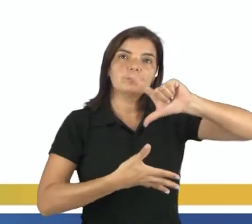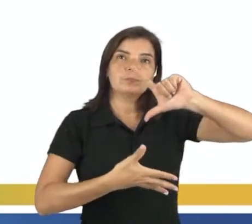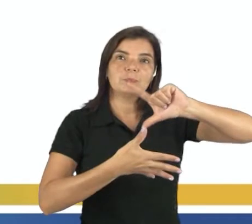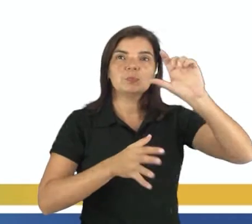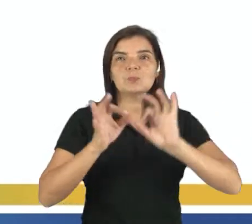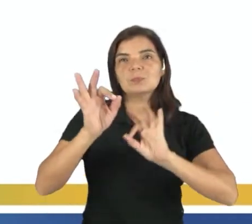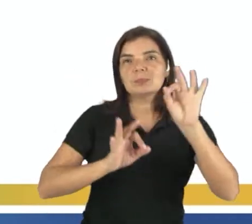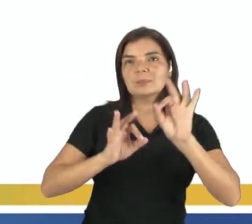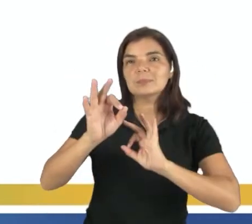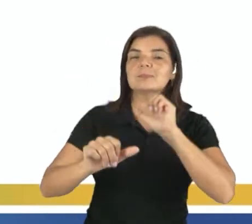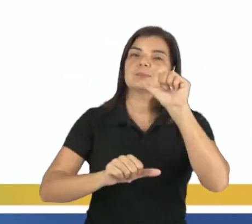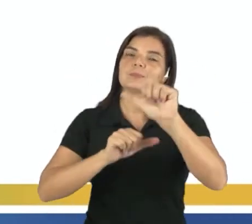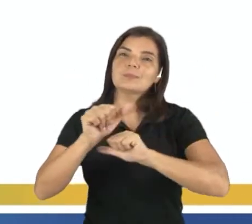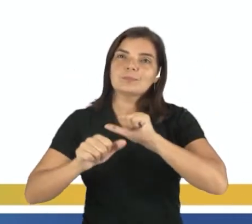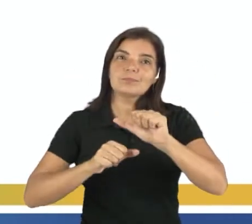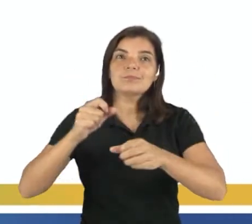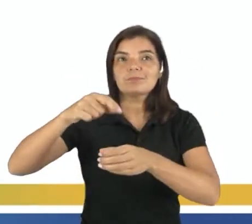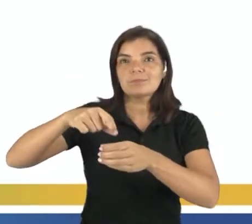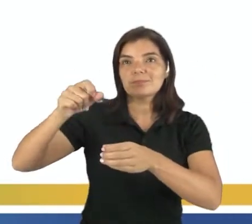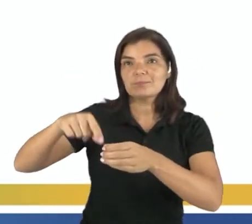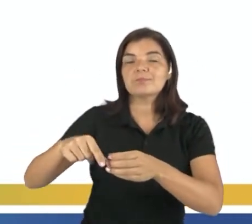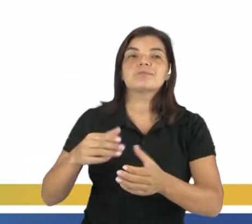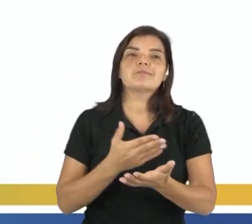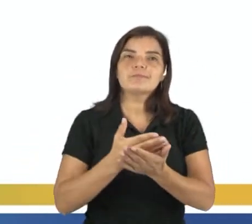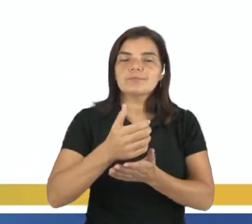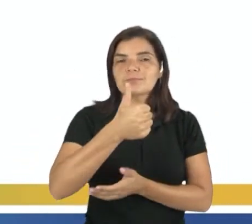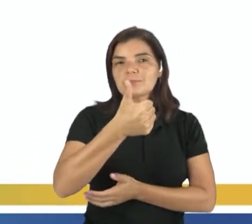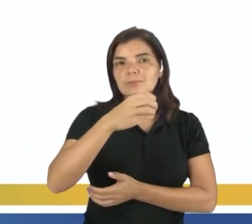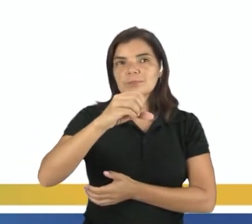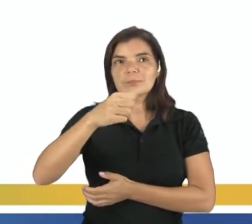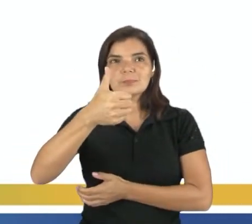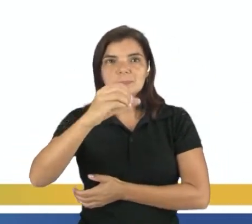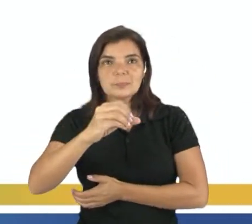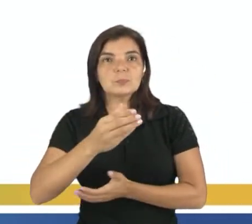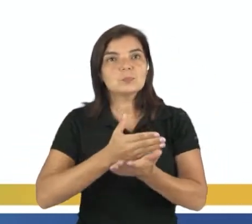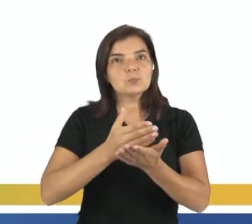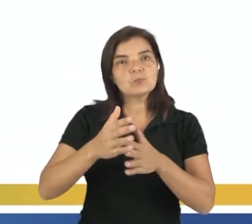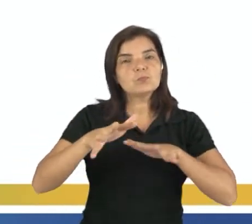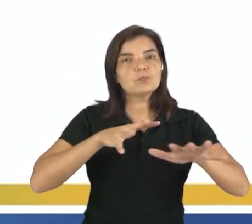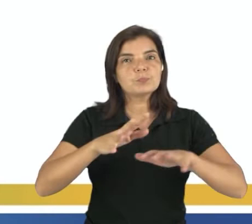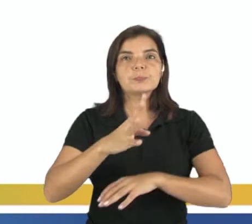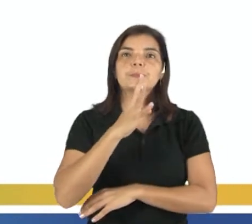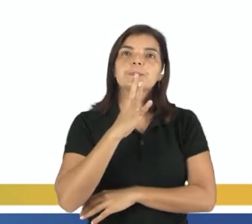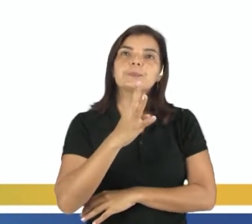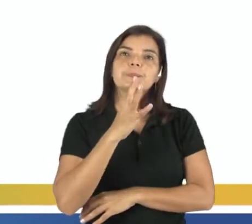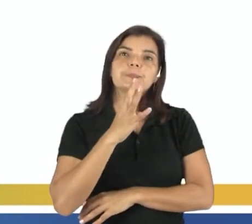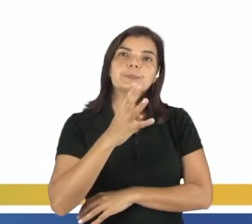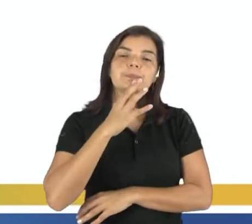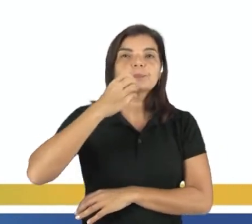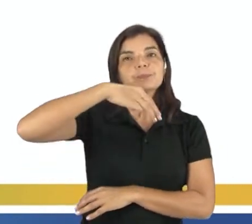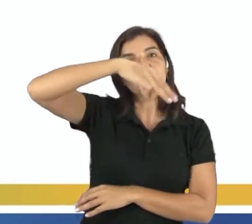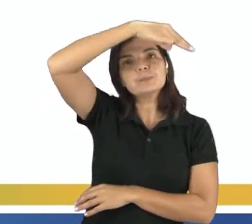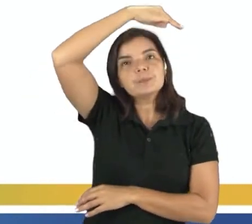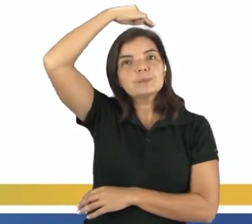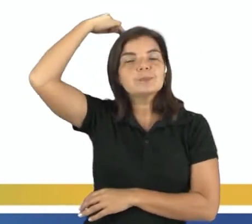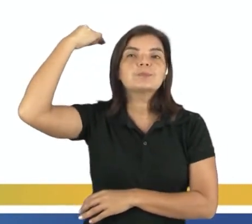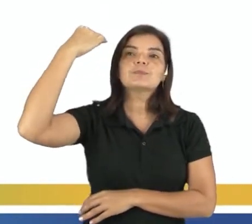latino a realizar uma grande reforma agrária, a partir de 1910, durante o movimento conhecido